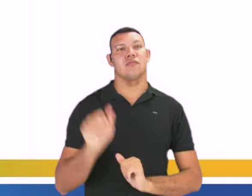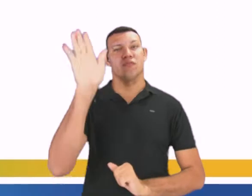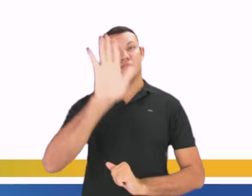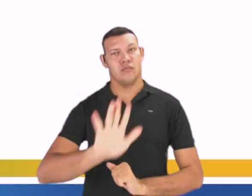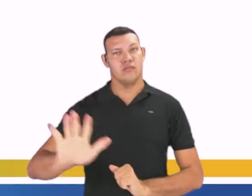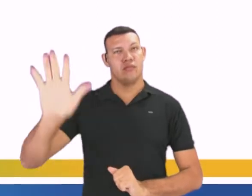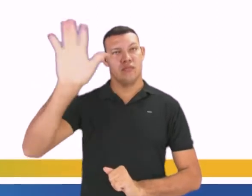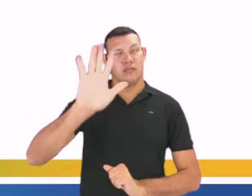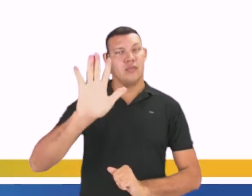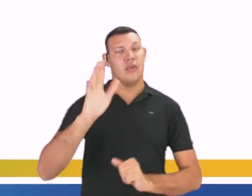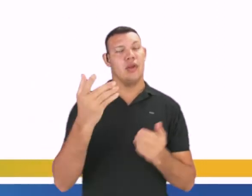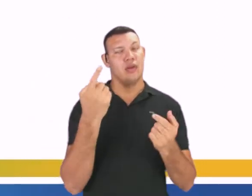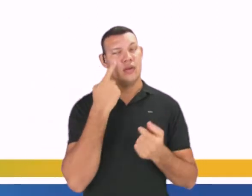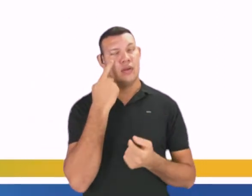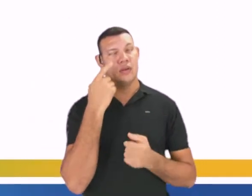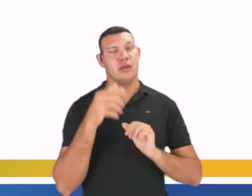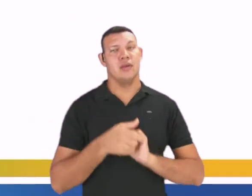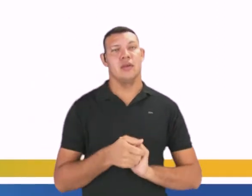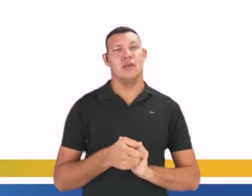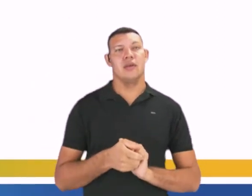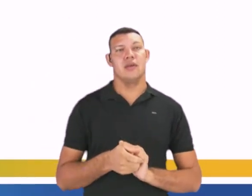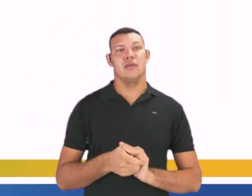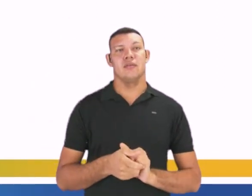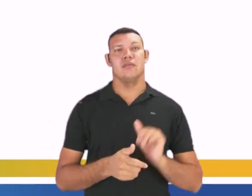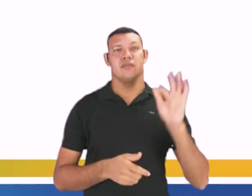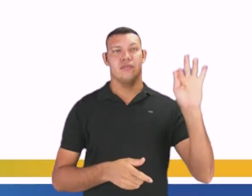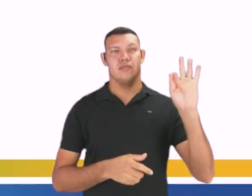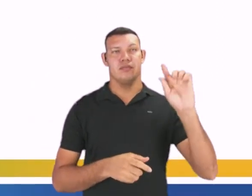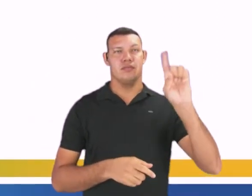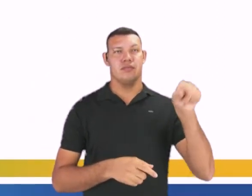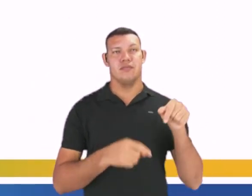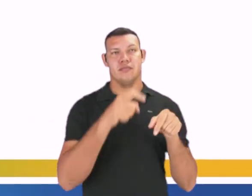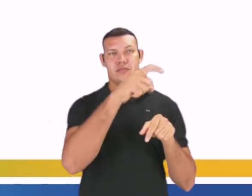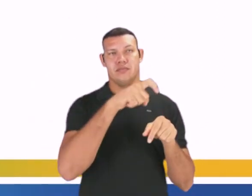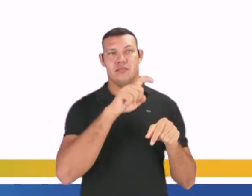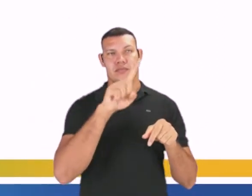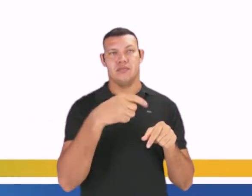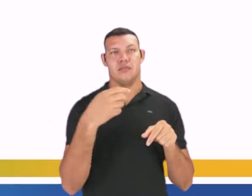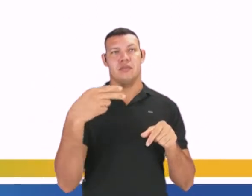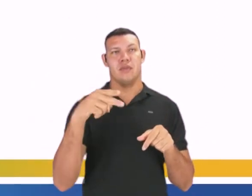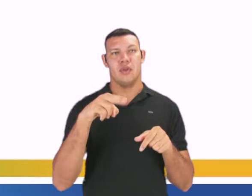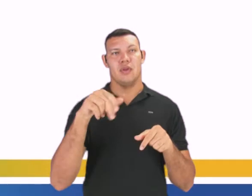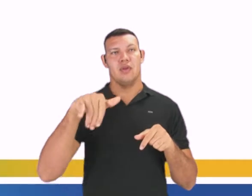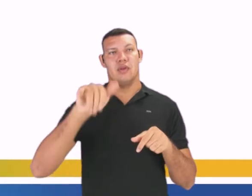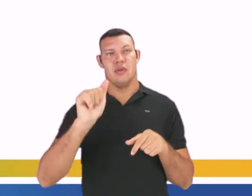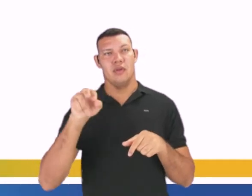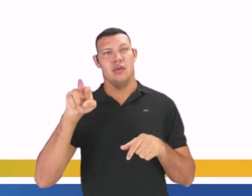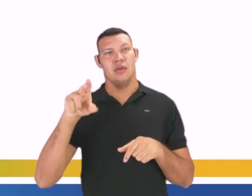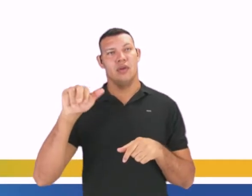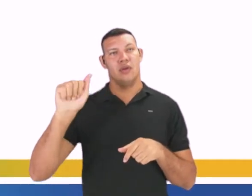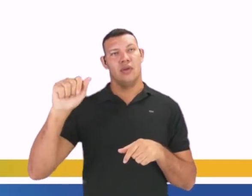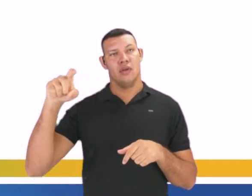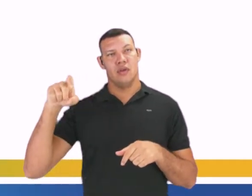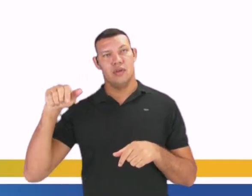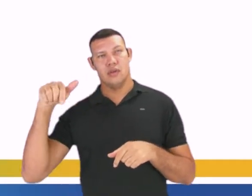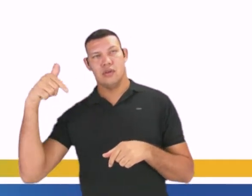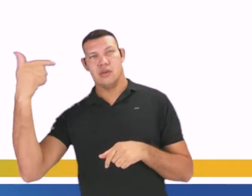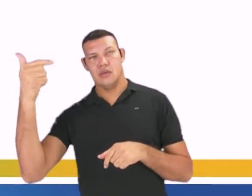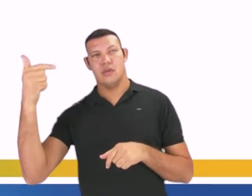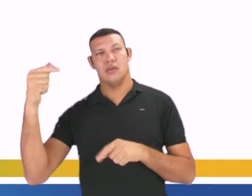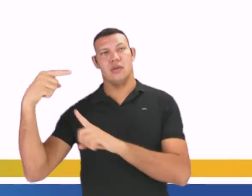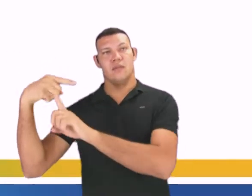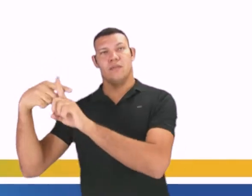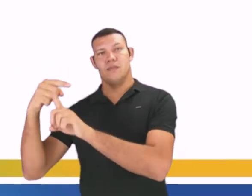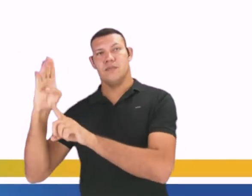generalização da função do segundo grau, que é uma f de x, que é igual a y, que é igual a ax ao